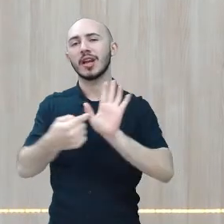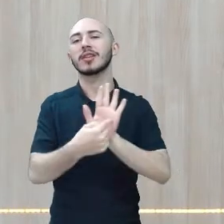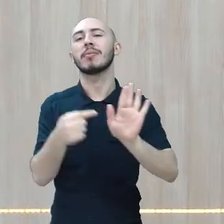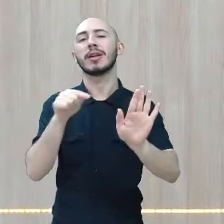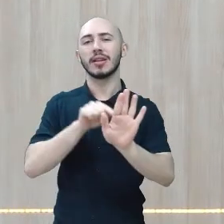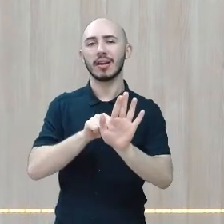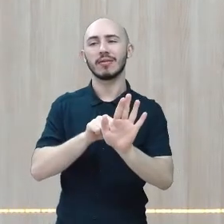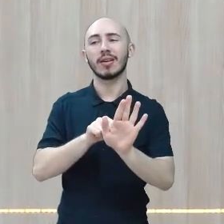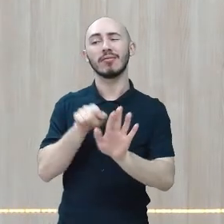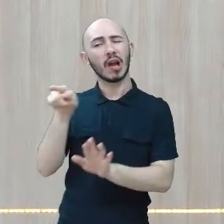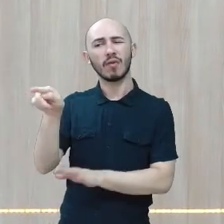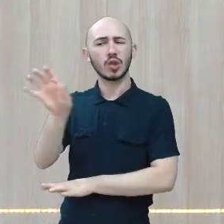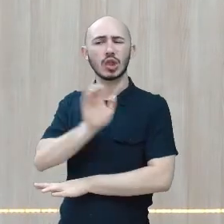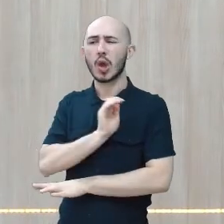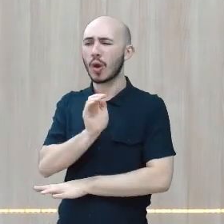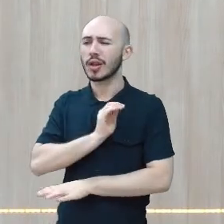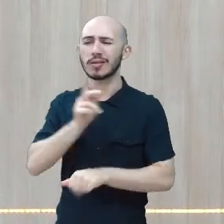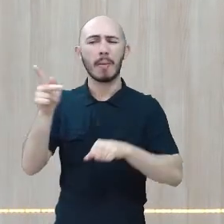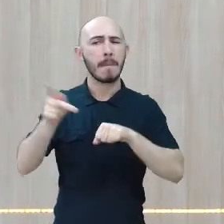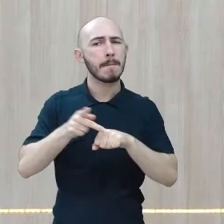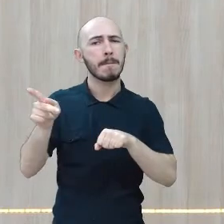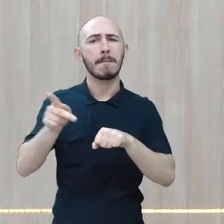usando uma figura de linguagem.